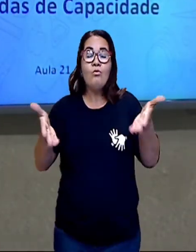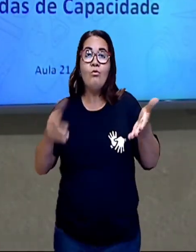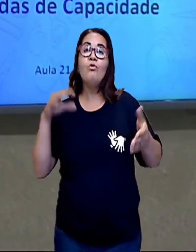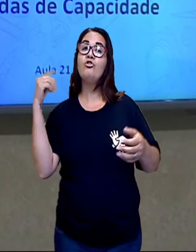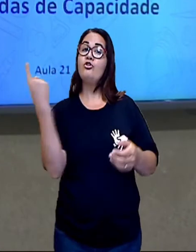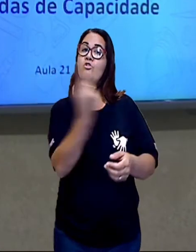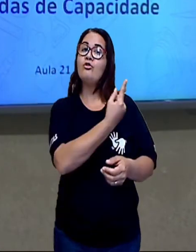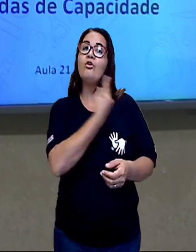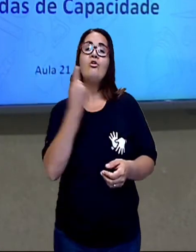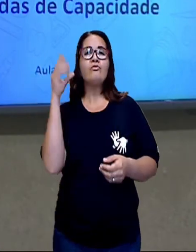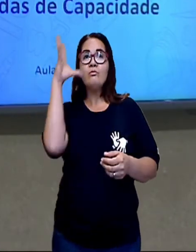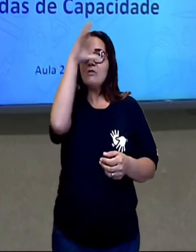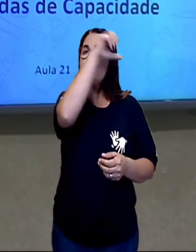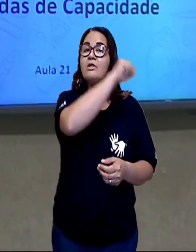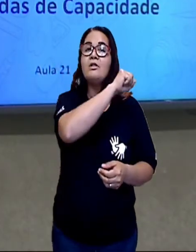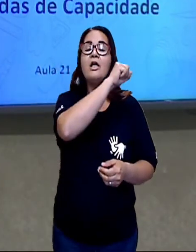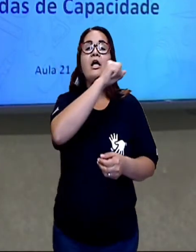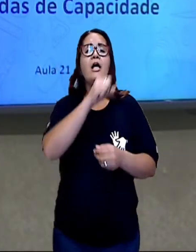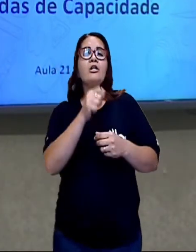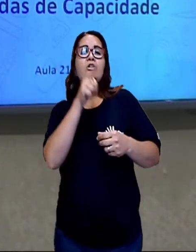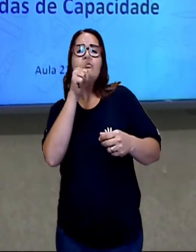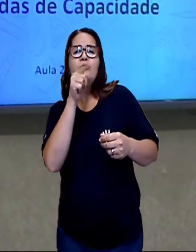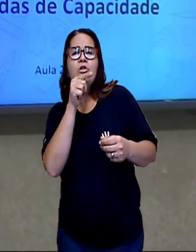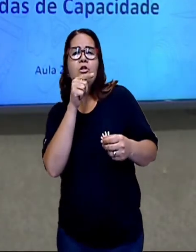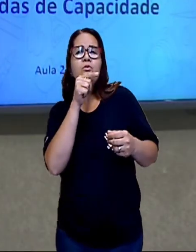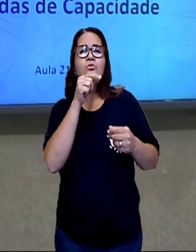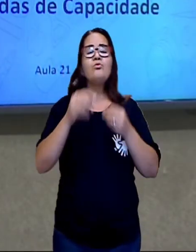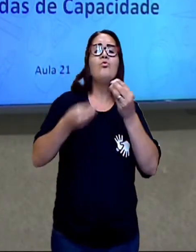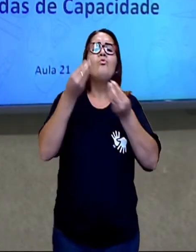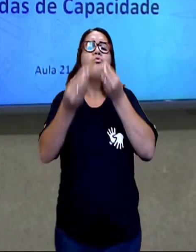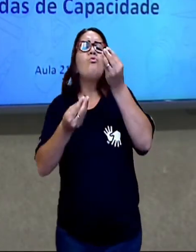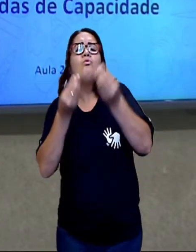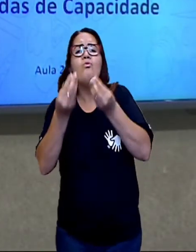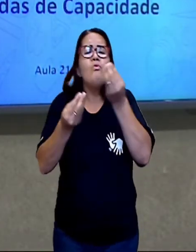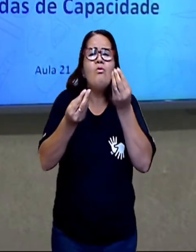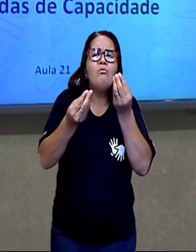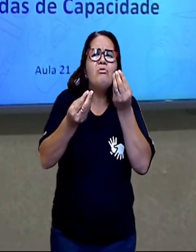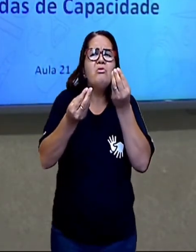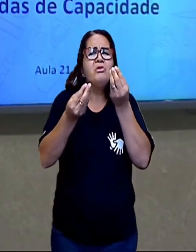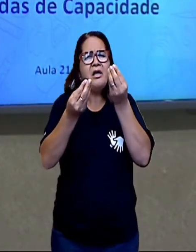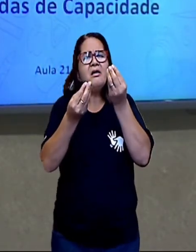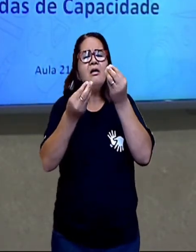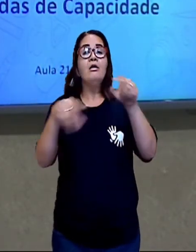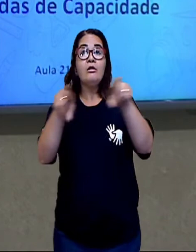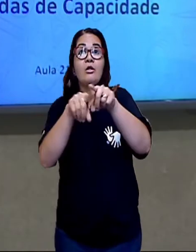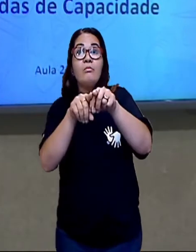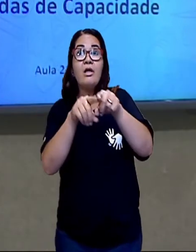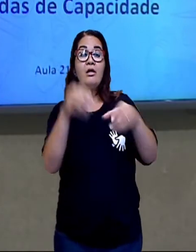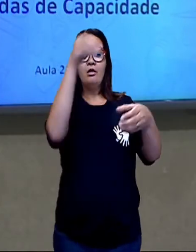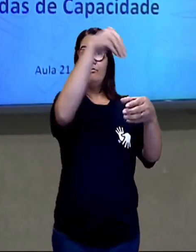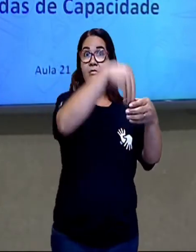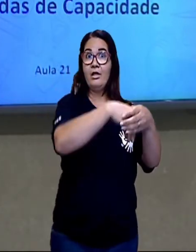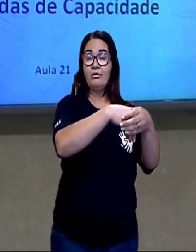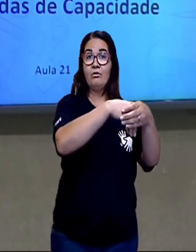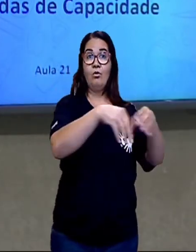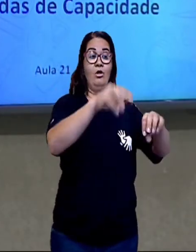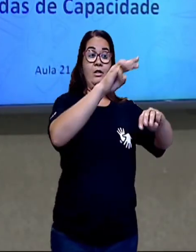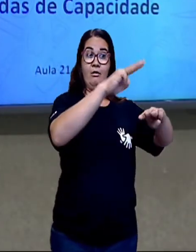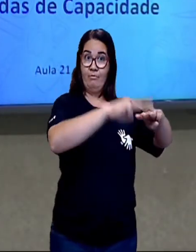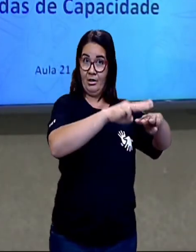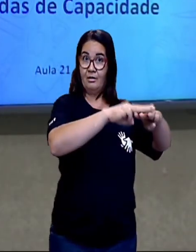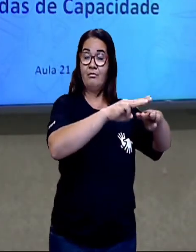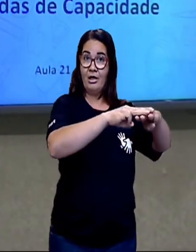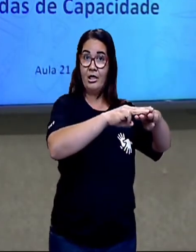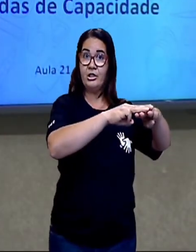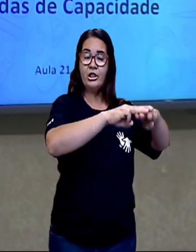sobre os líquidos. E na matemática também, quando falamos sobre todos os tipos de medidas, nós falamos